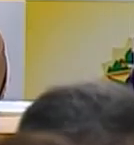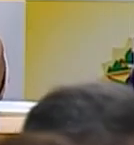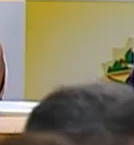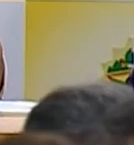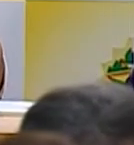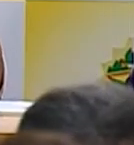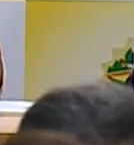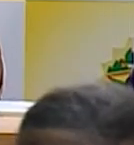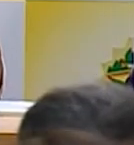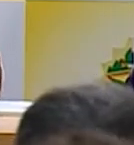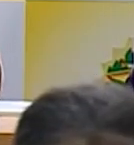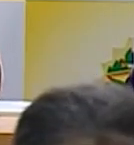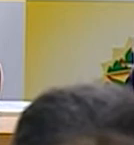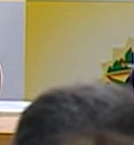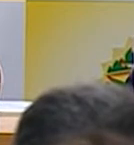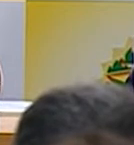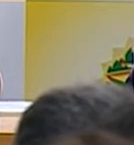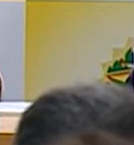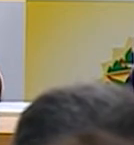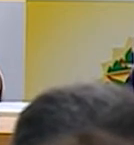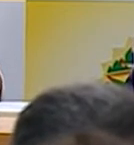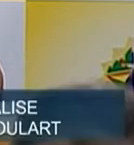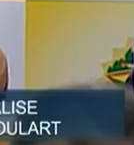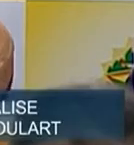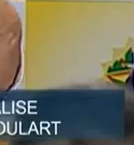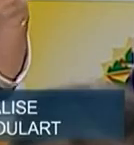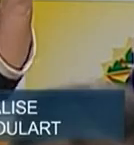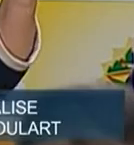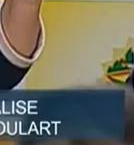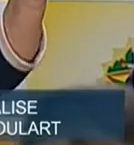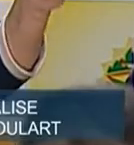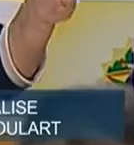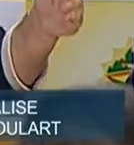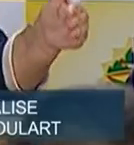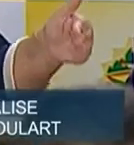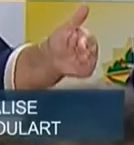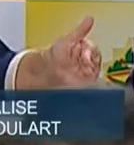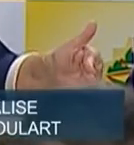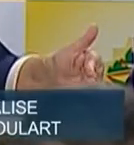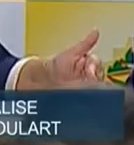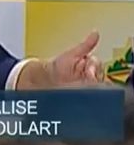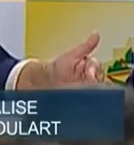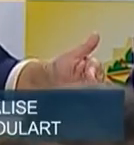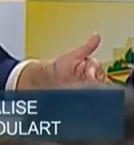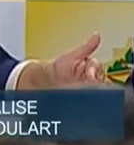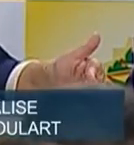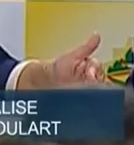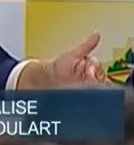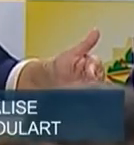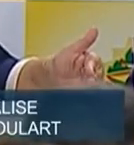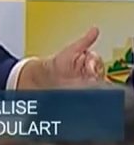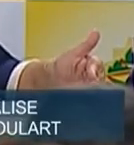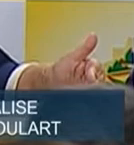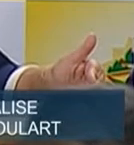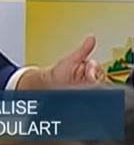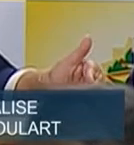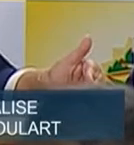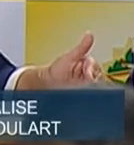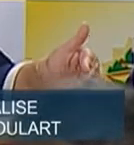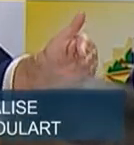deliberação tomada hoje pela manhã a pedido das rodadas